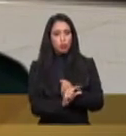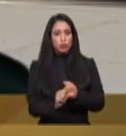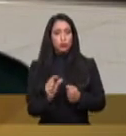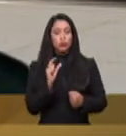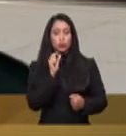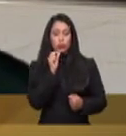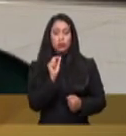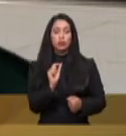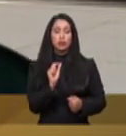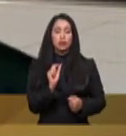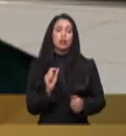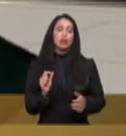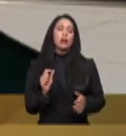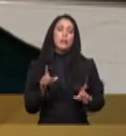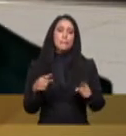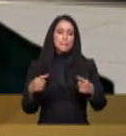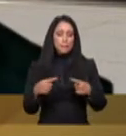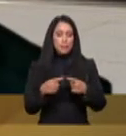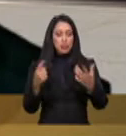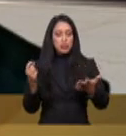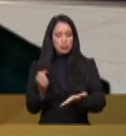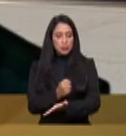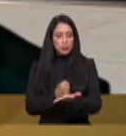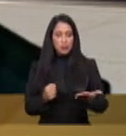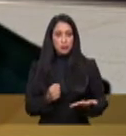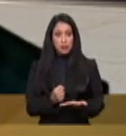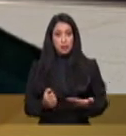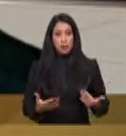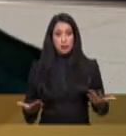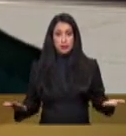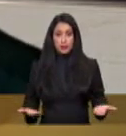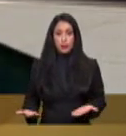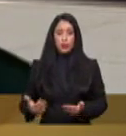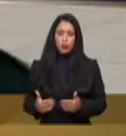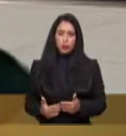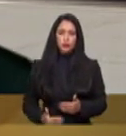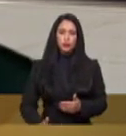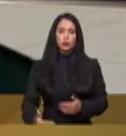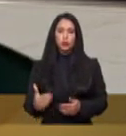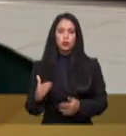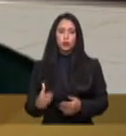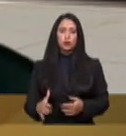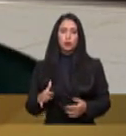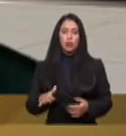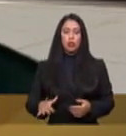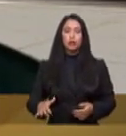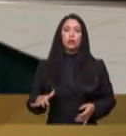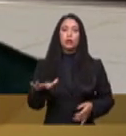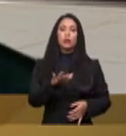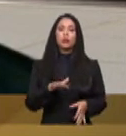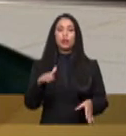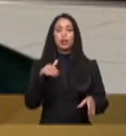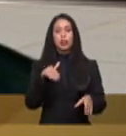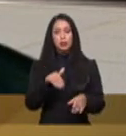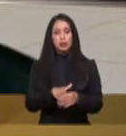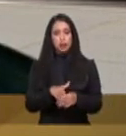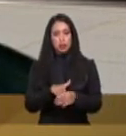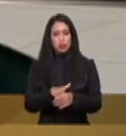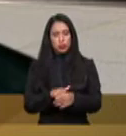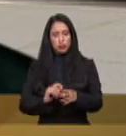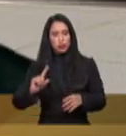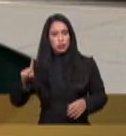a mesma base factual. E passo a dizer que, no campo eleitoral, a era